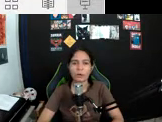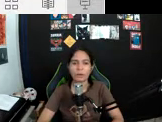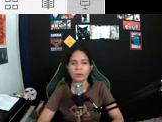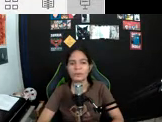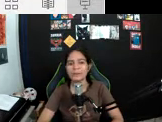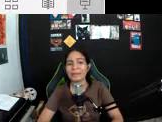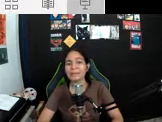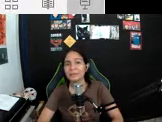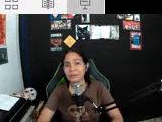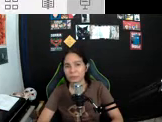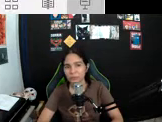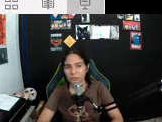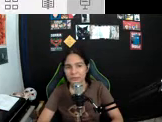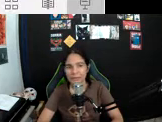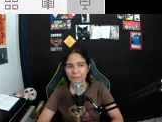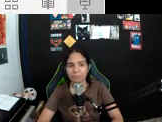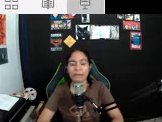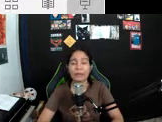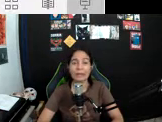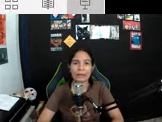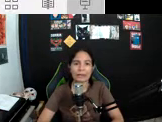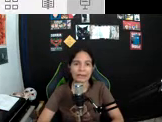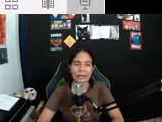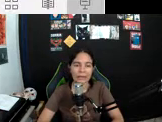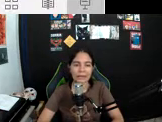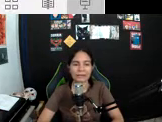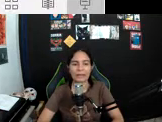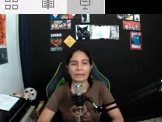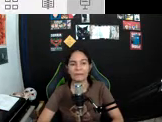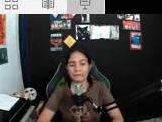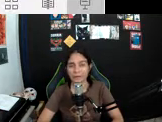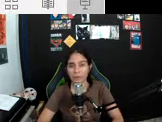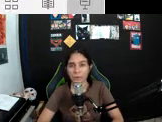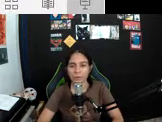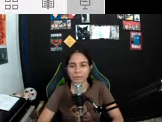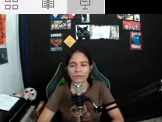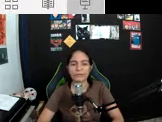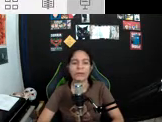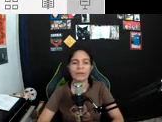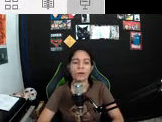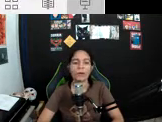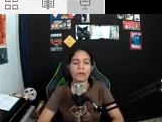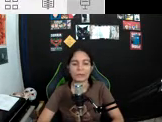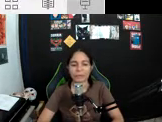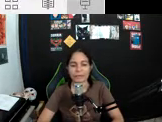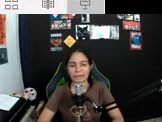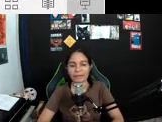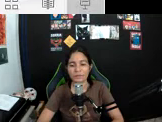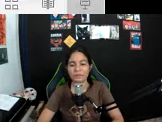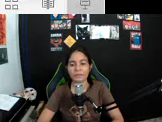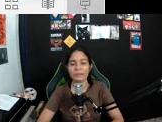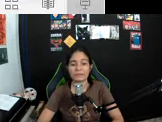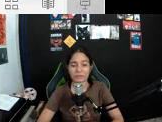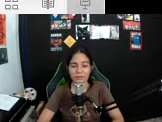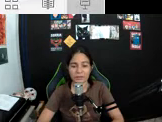com forma ou intenção de angariar clientela, fazer concorrência desleal e